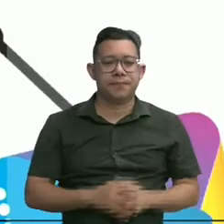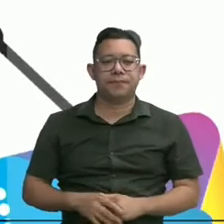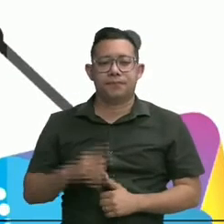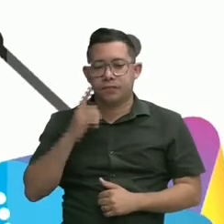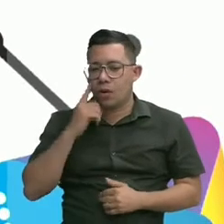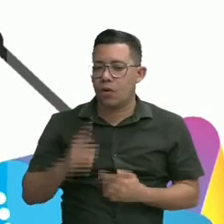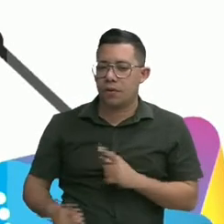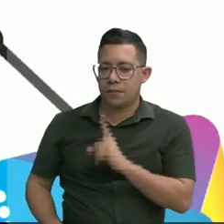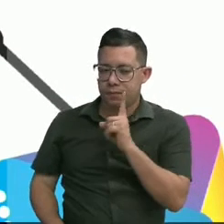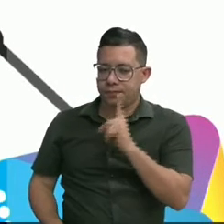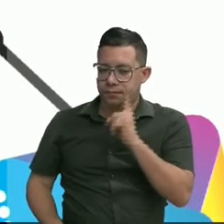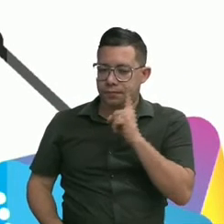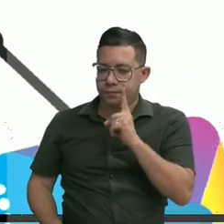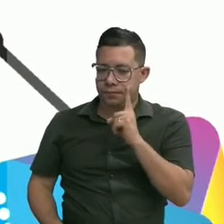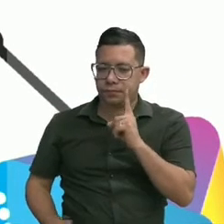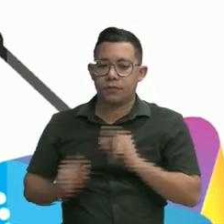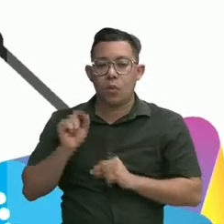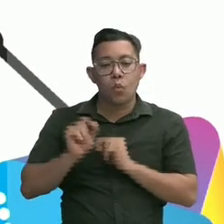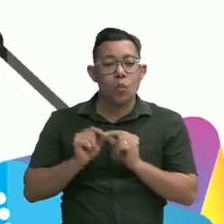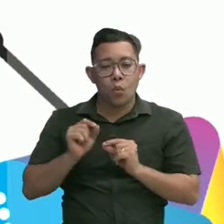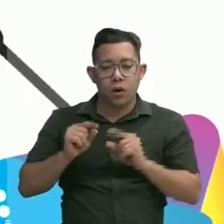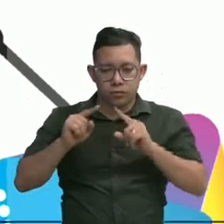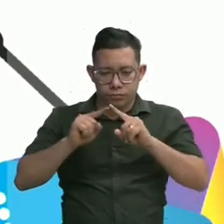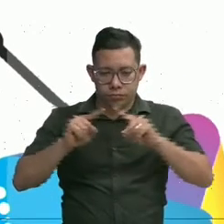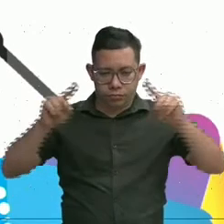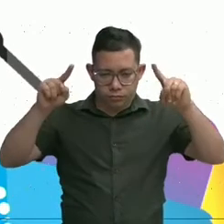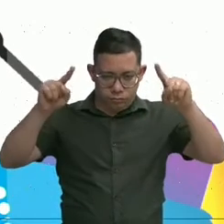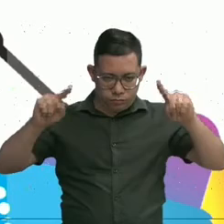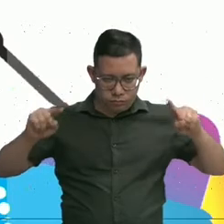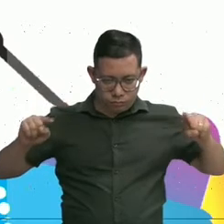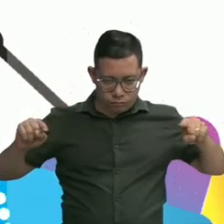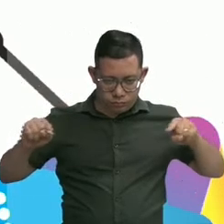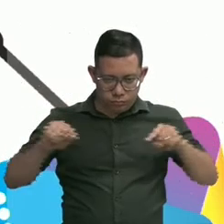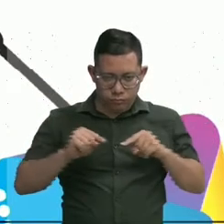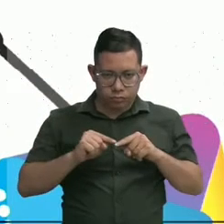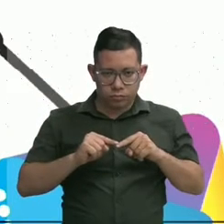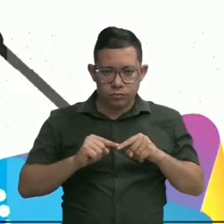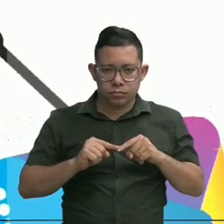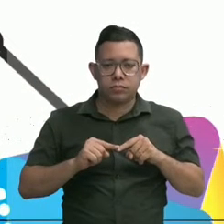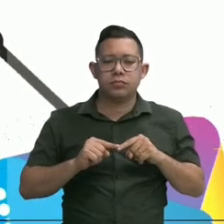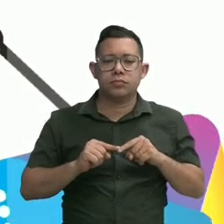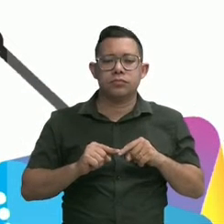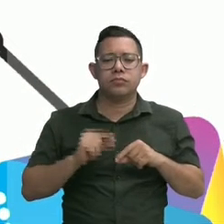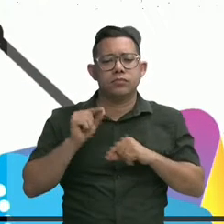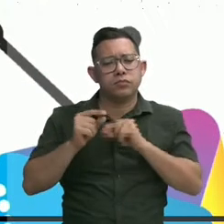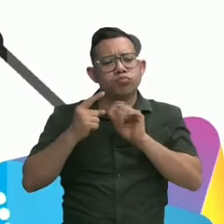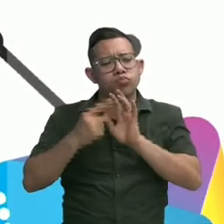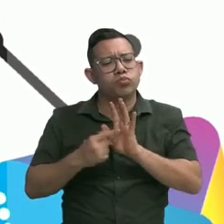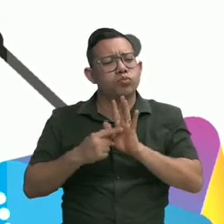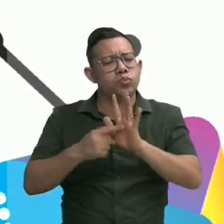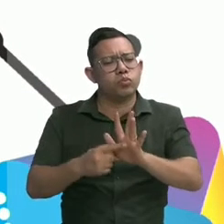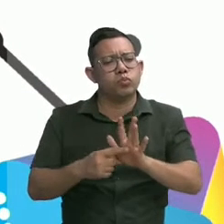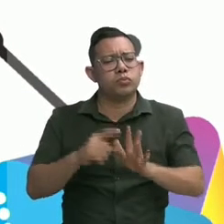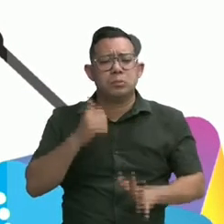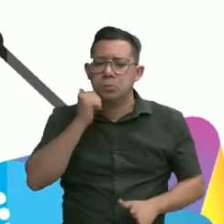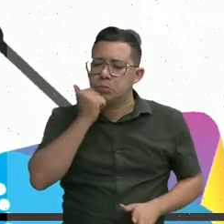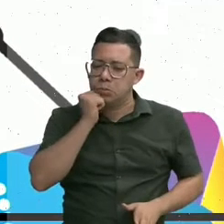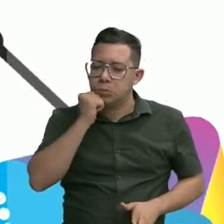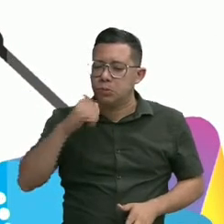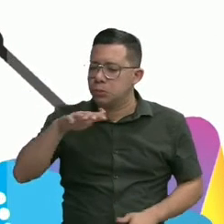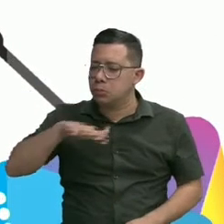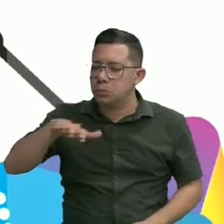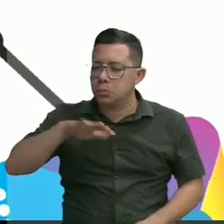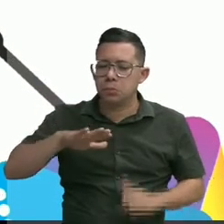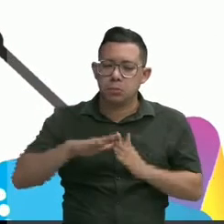figura ao lado representa a área que será destinada a feira de ciências que será realizado em certa